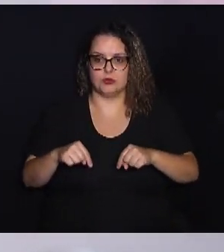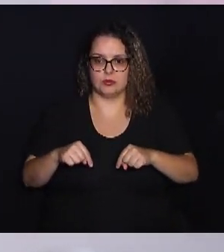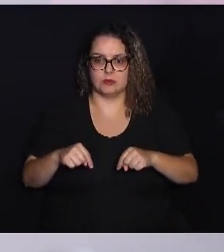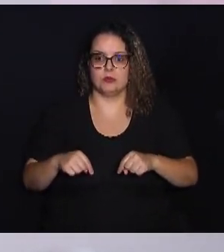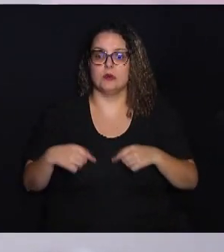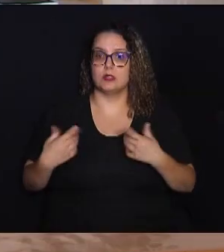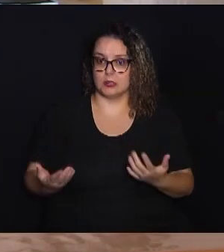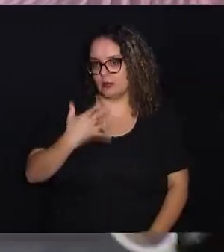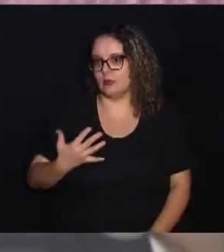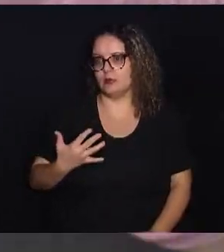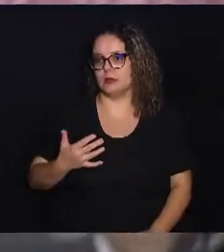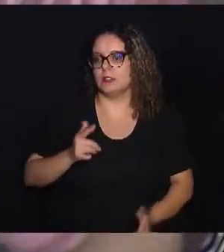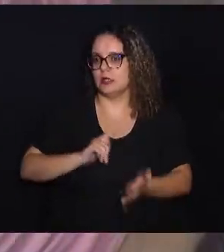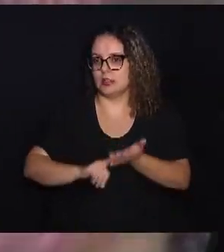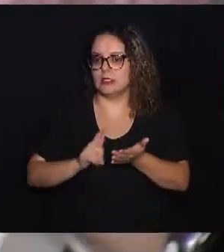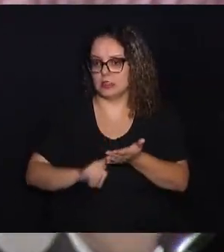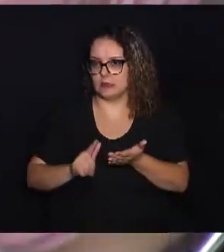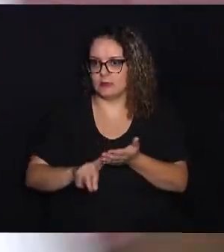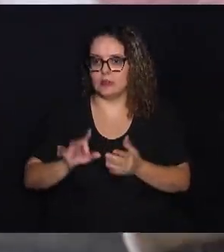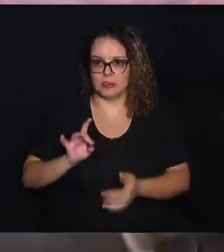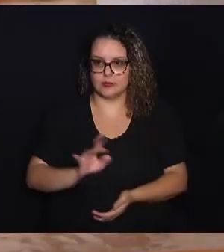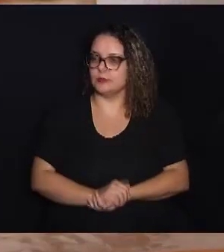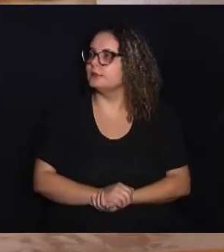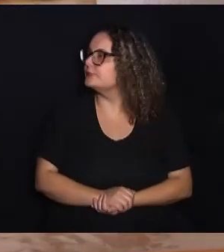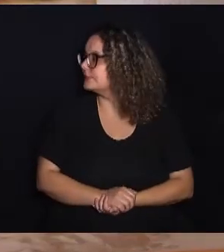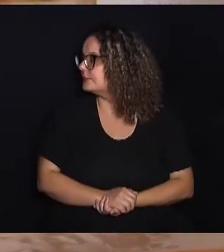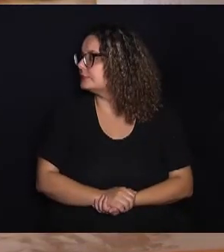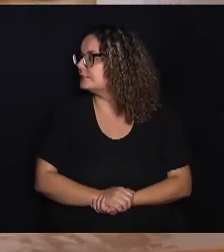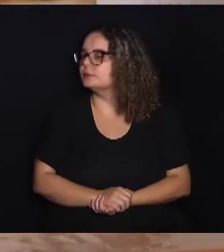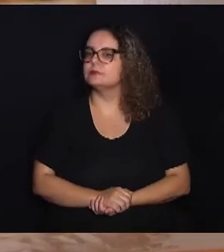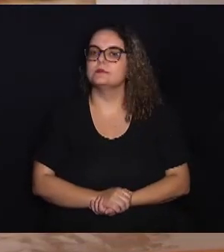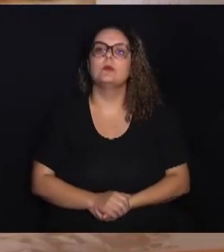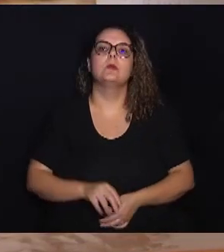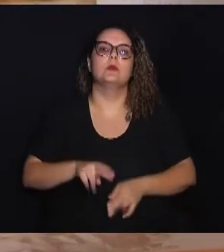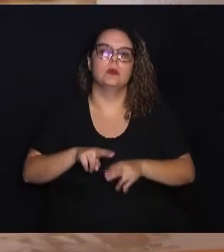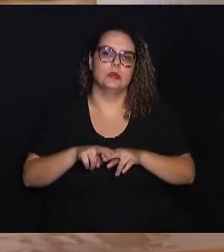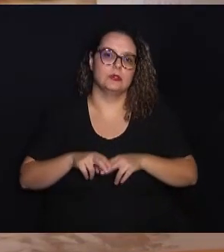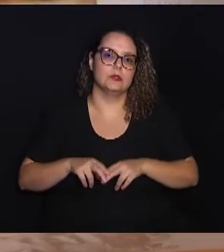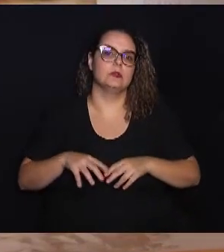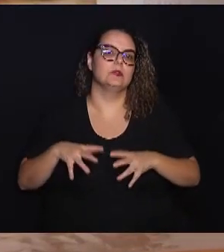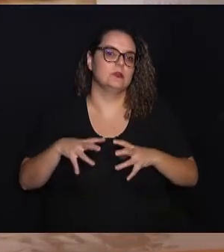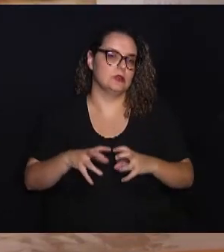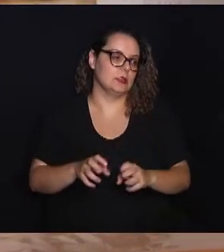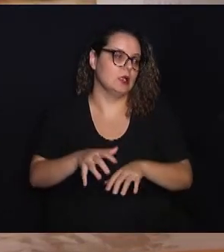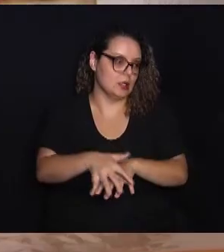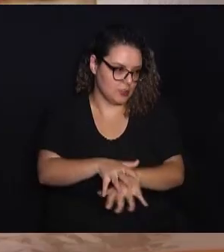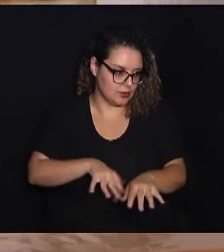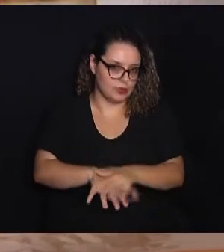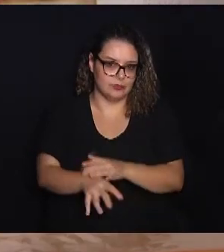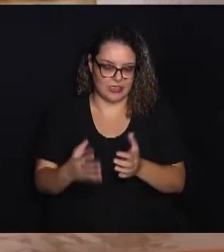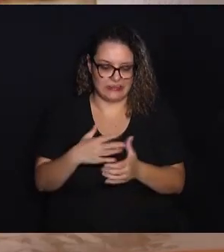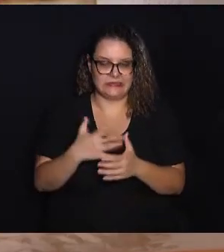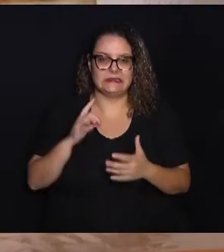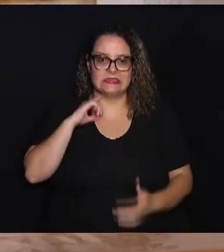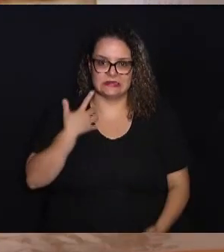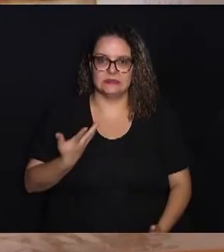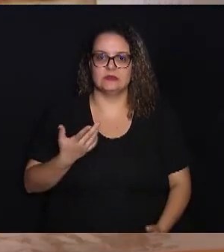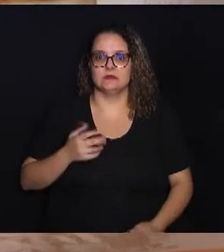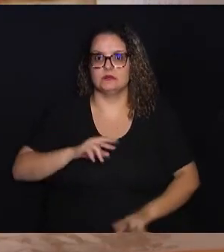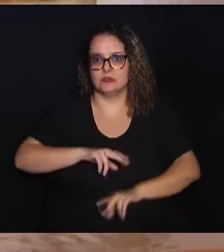E vamos fazer pode ser o quadrado? Pode. Então esse aqui é o cortador de metal, mas a gente pode usar o